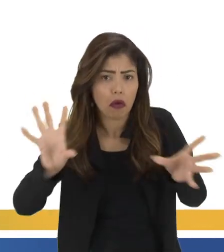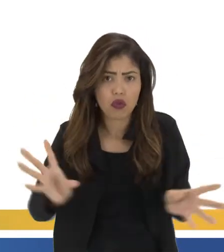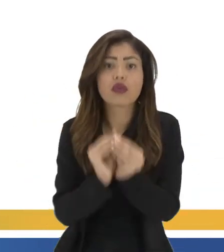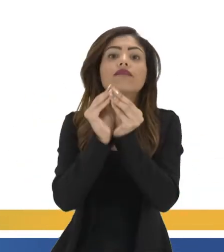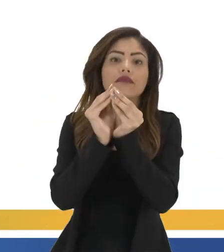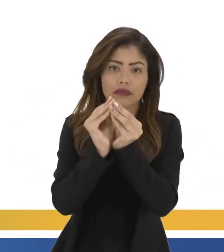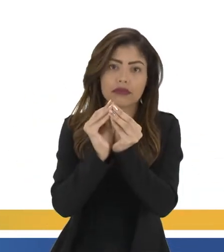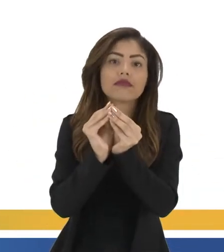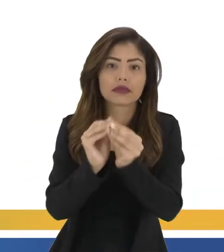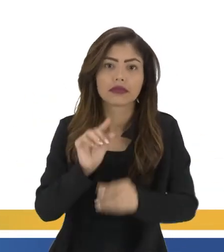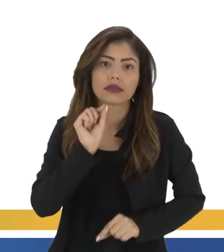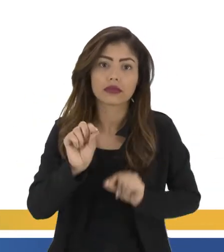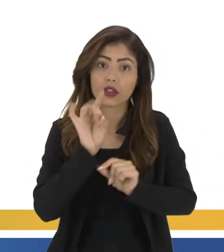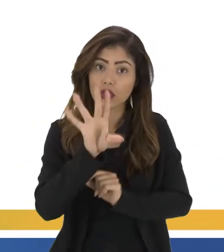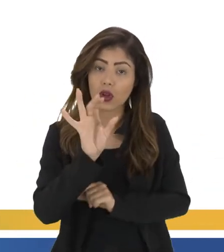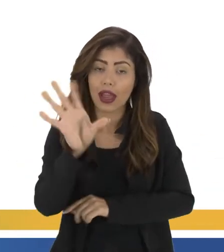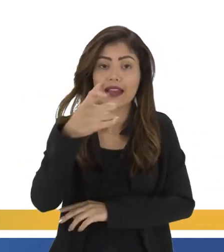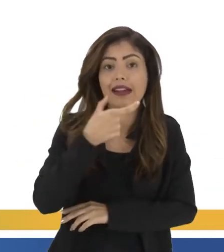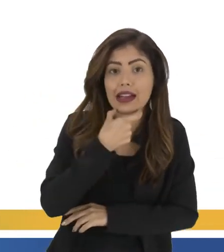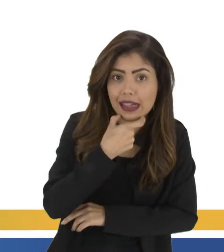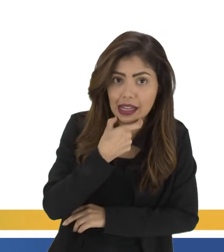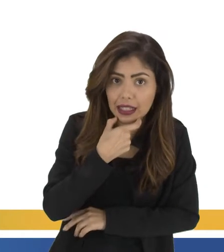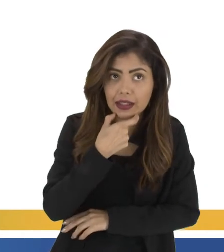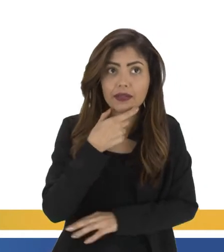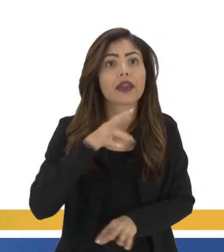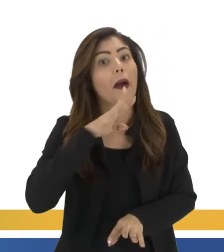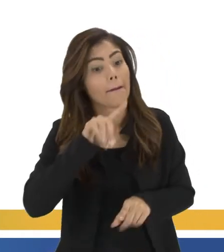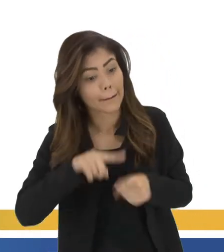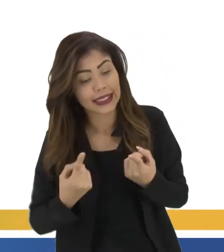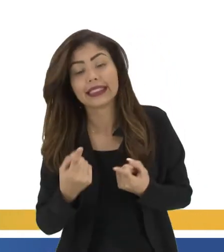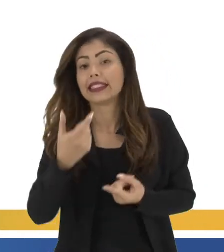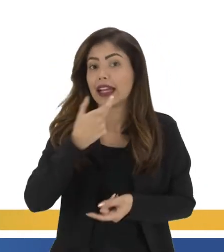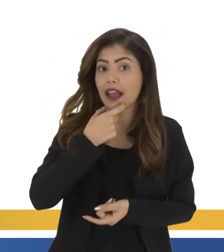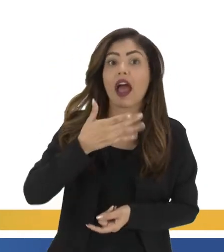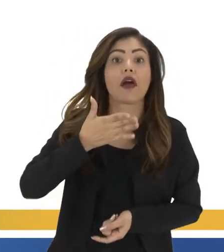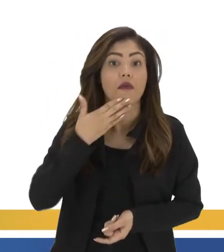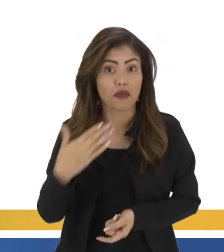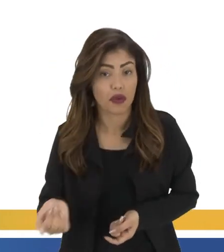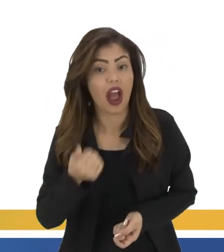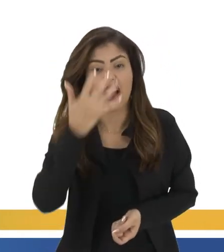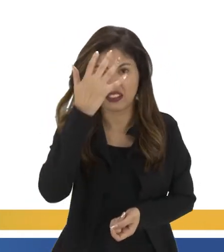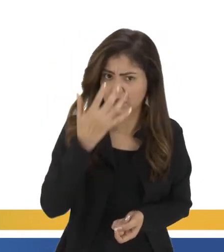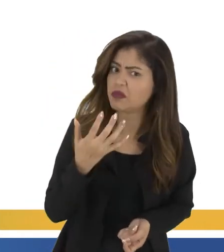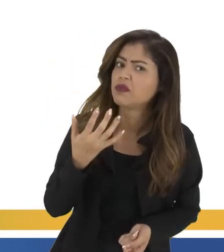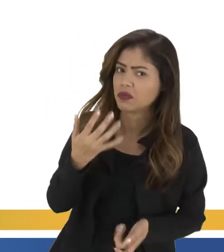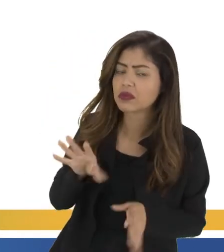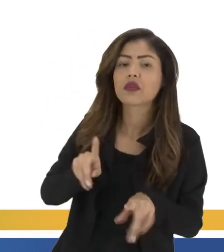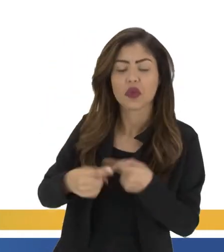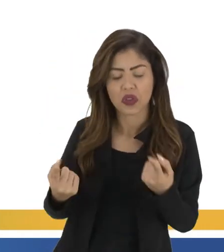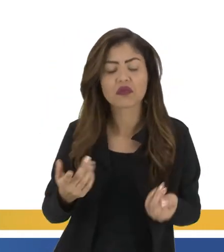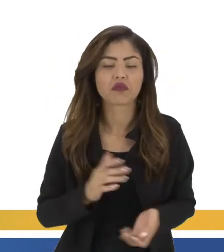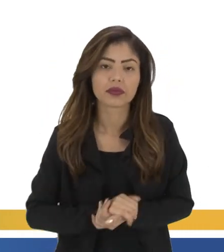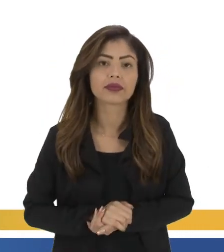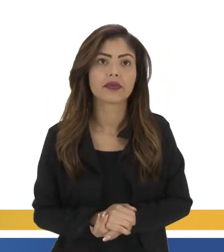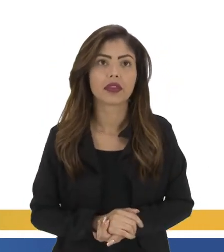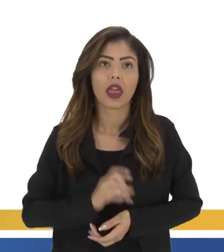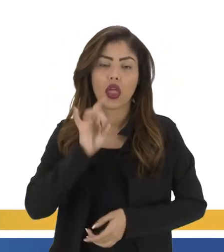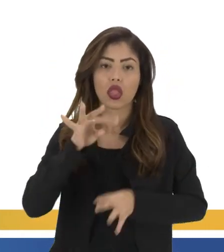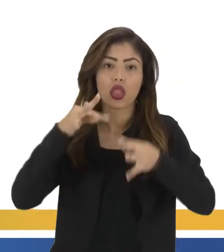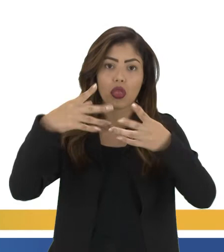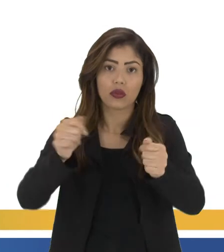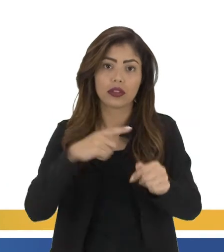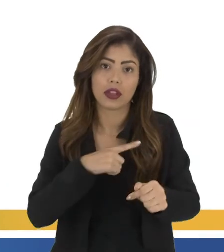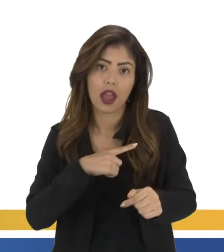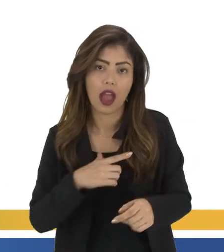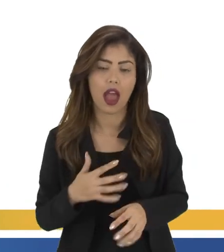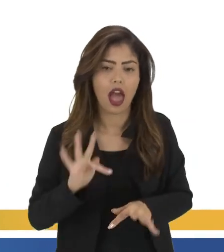abreviada. Só que em inglês eles levam isso mais a sério, né? Então, tudo tem uma forma